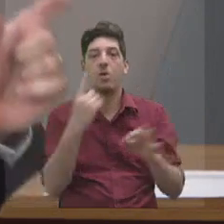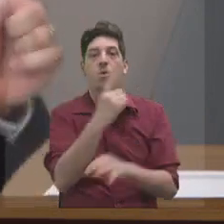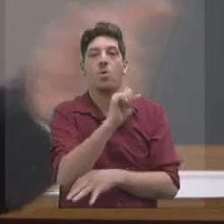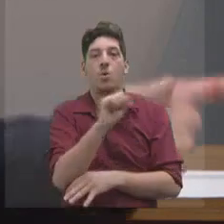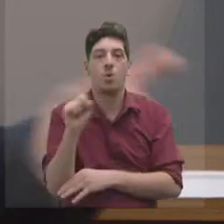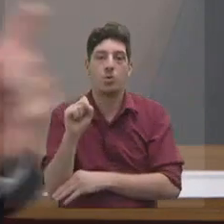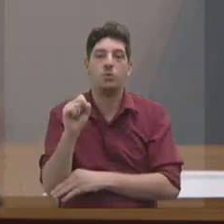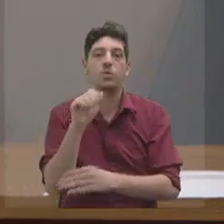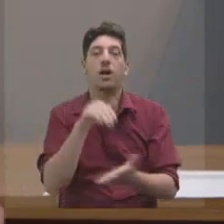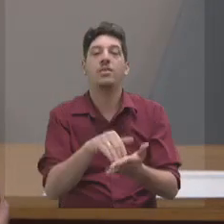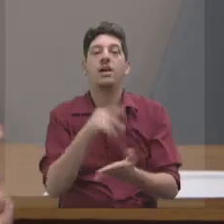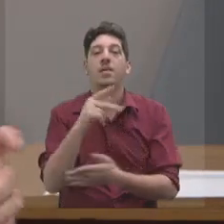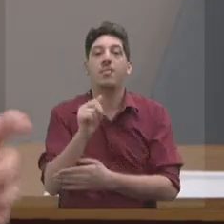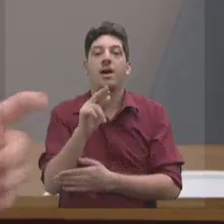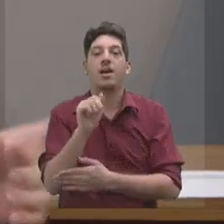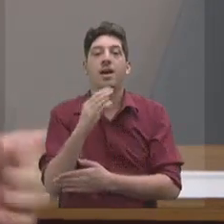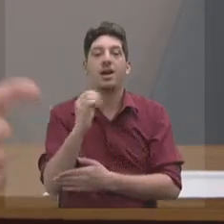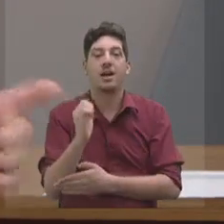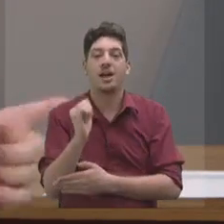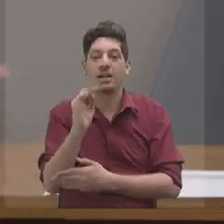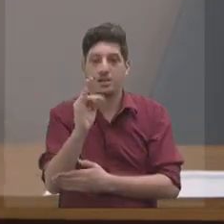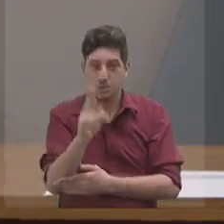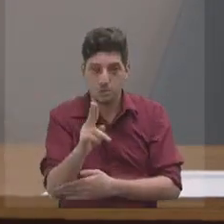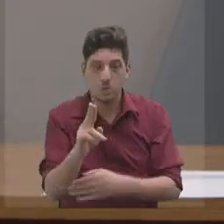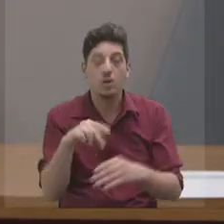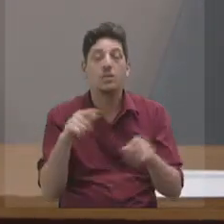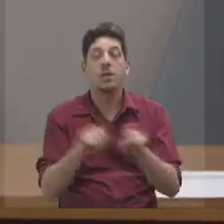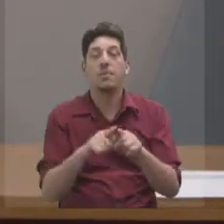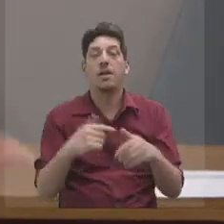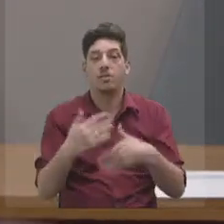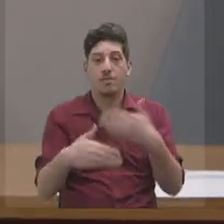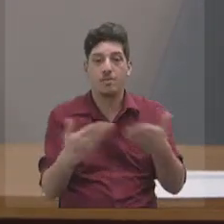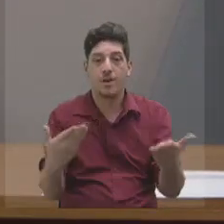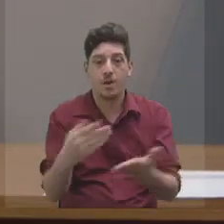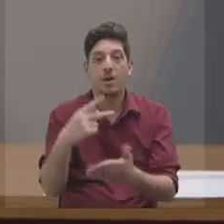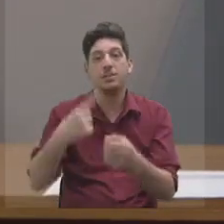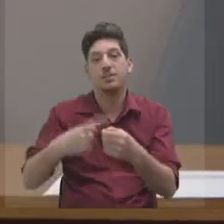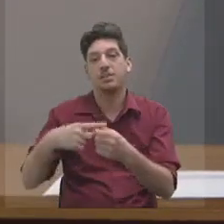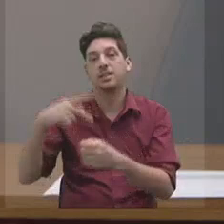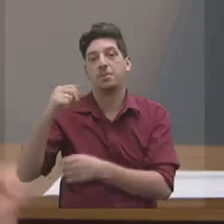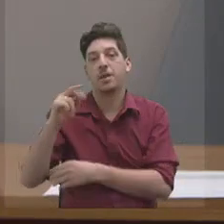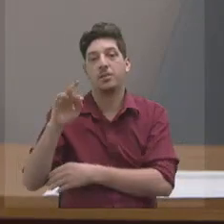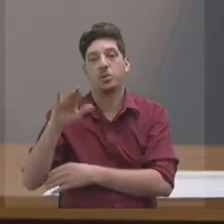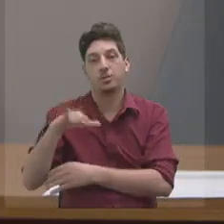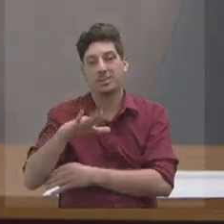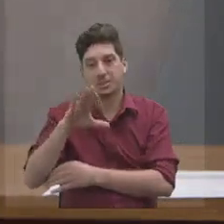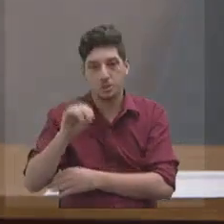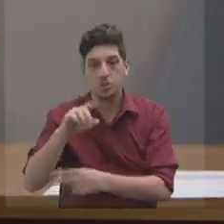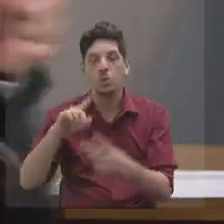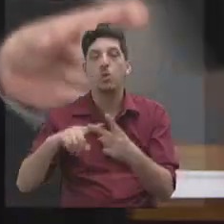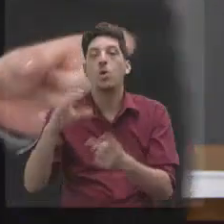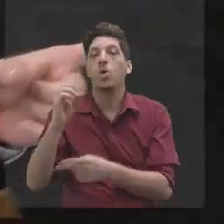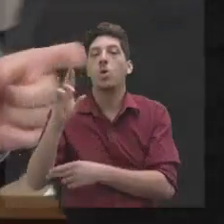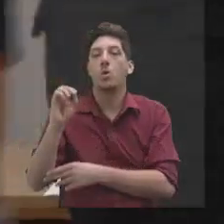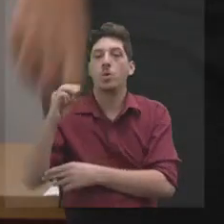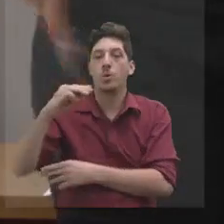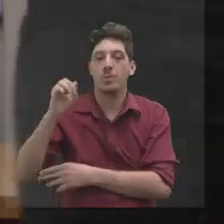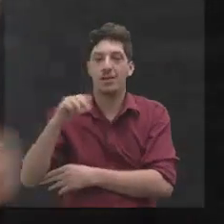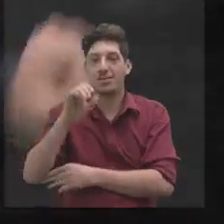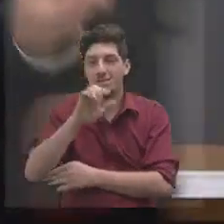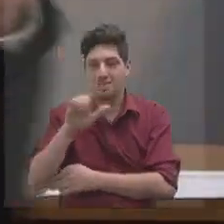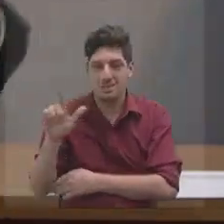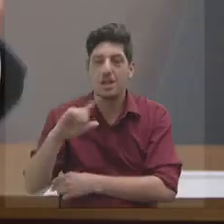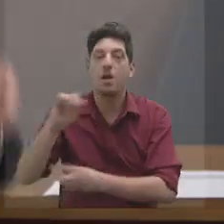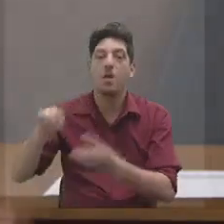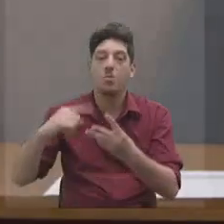Paracatu guarda-mor E aí vamos avançar agora Com patrocínio Coromandel e na sequência Coromandel guarda-mor então para a gente